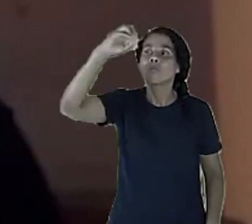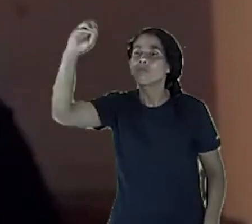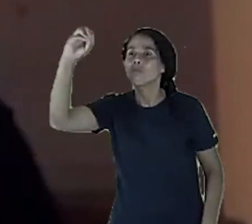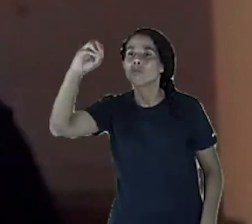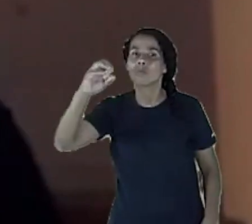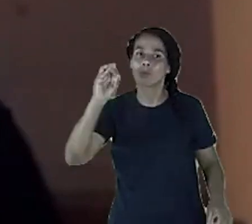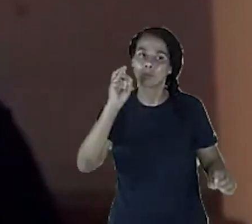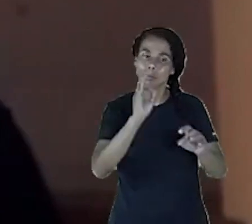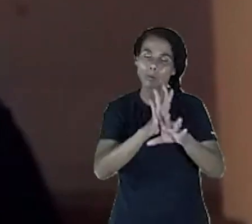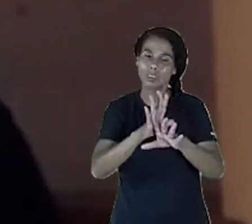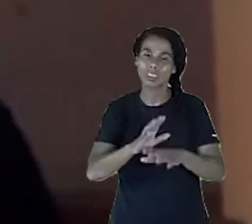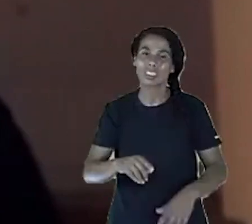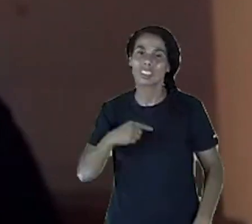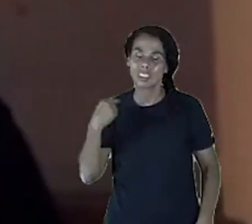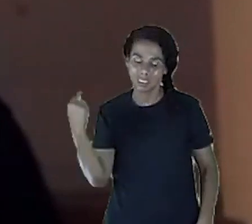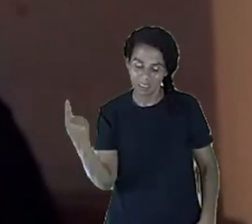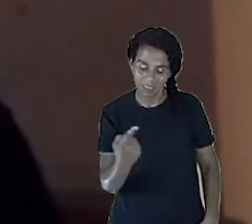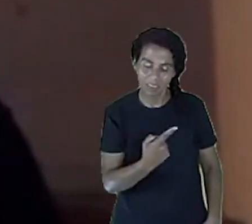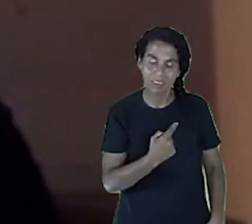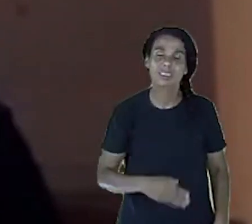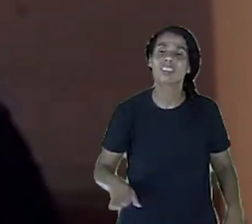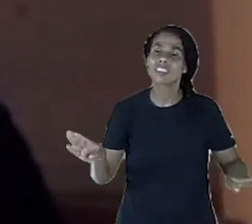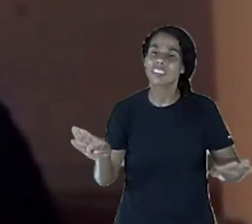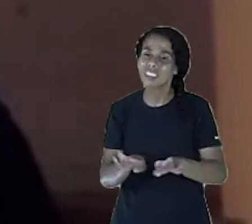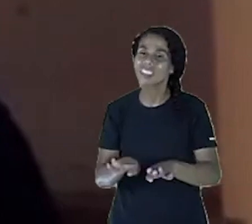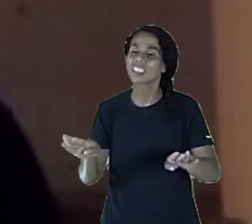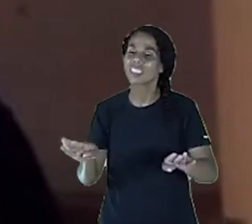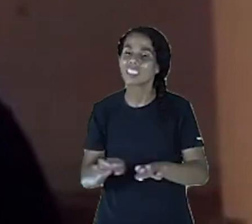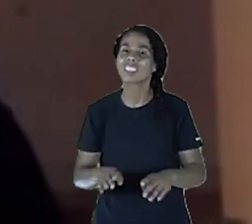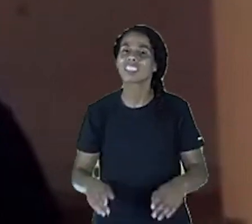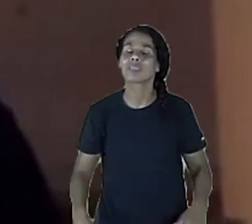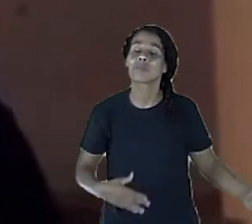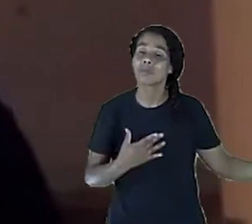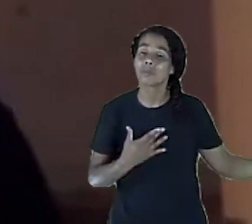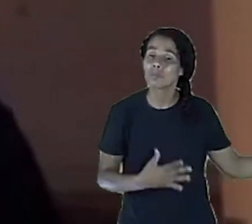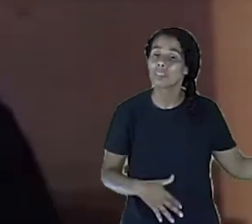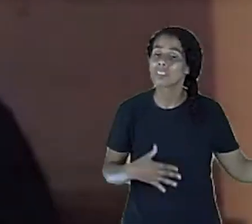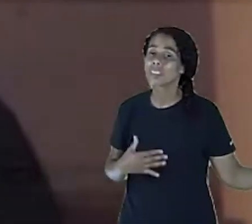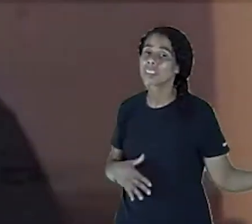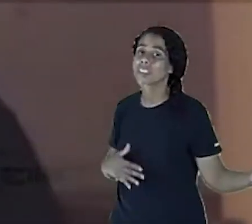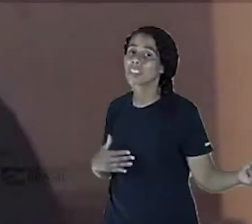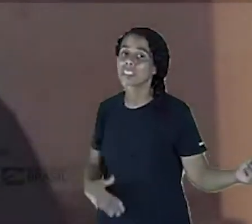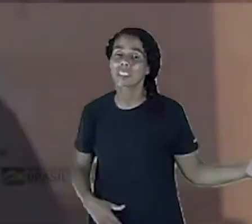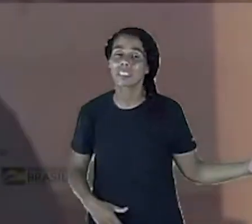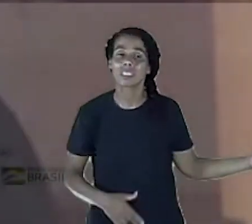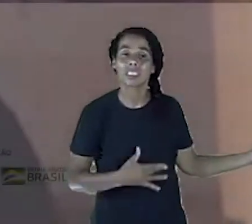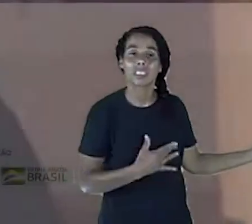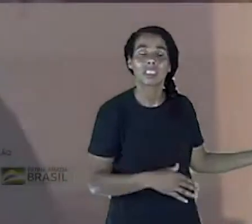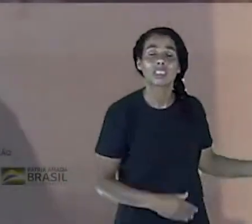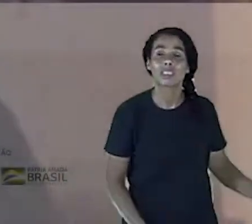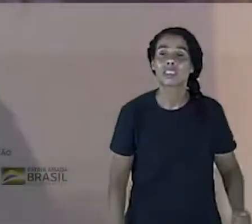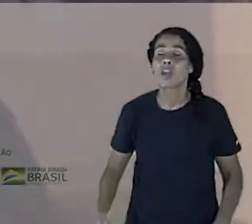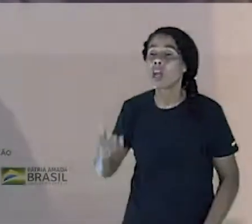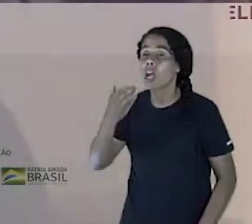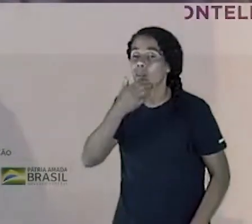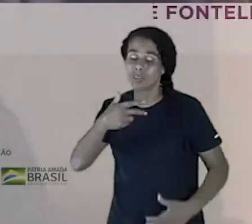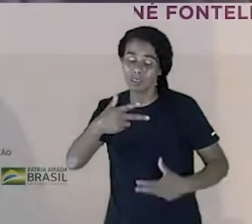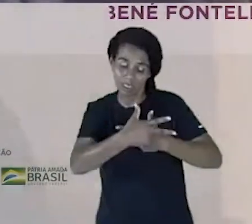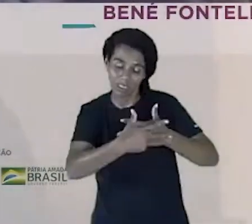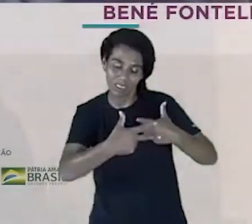seu agosto azedo cedo, antes que o janeiro doce manga venha ser também.